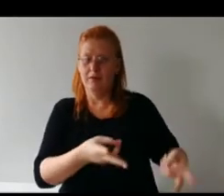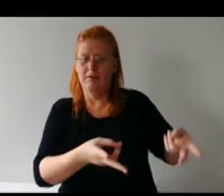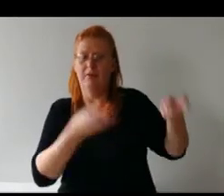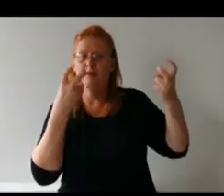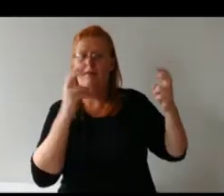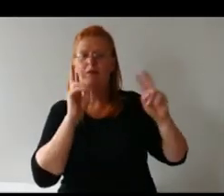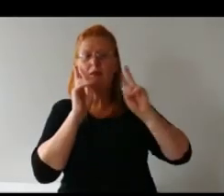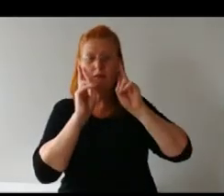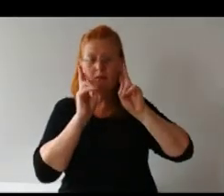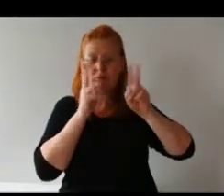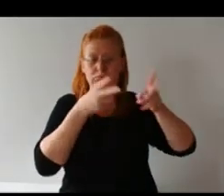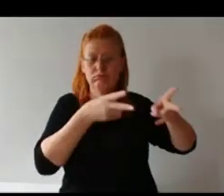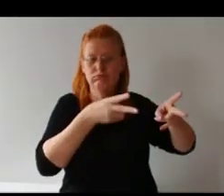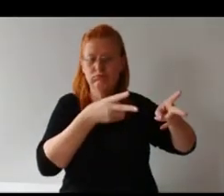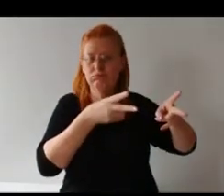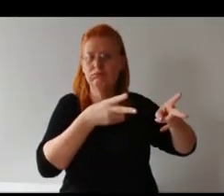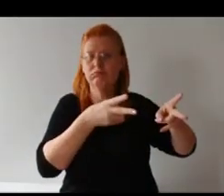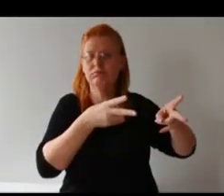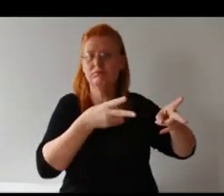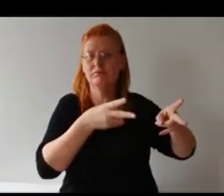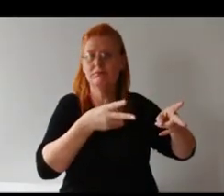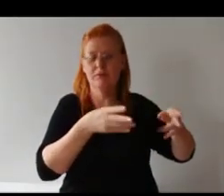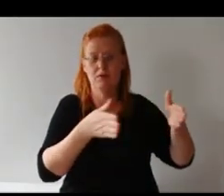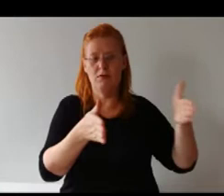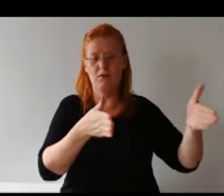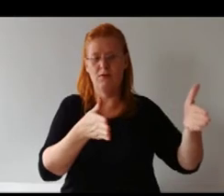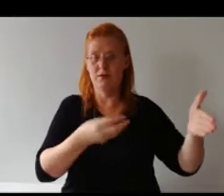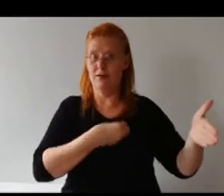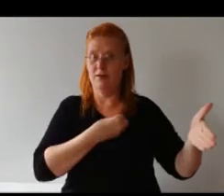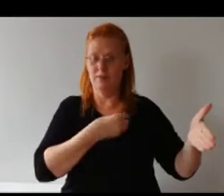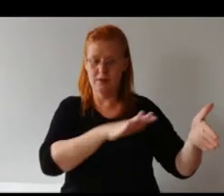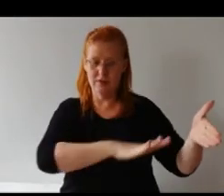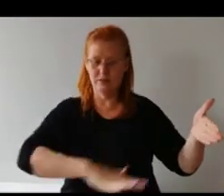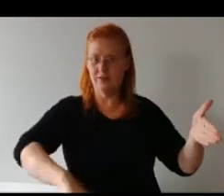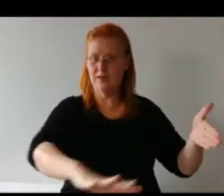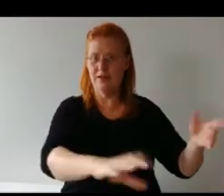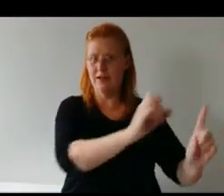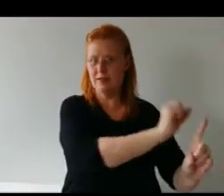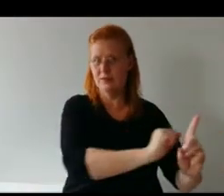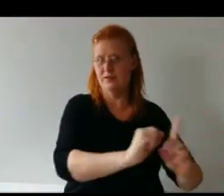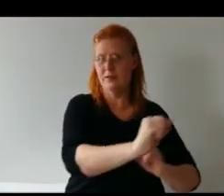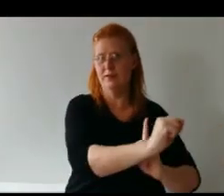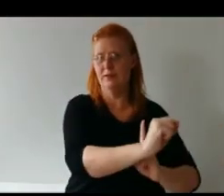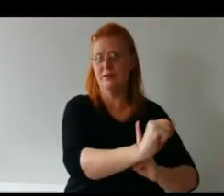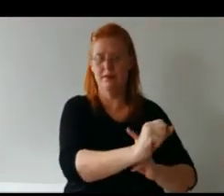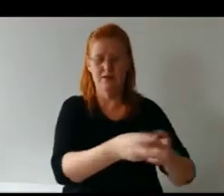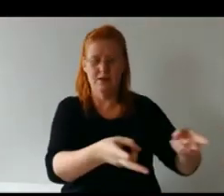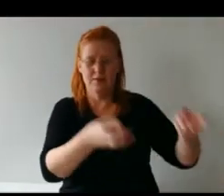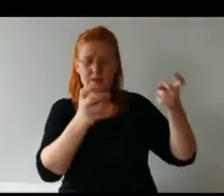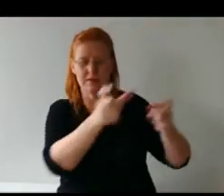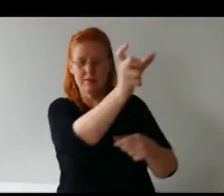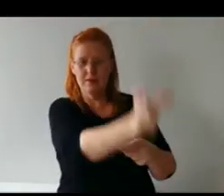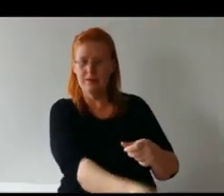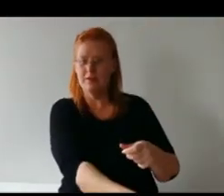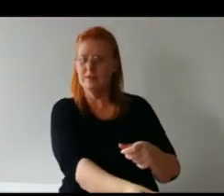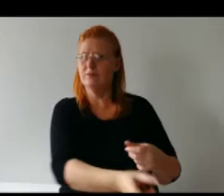Deleuze já tinha uma visão no qual se encontrava o espaço onde ele vivia, a sociedade. Ele